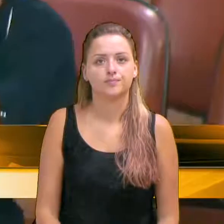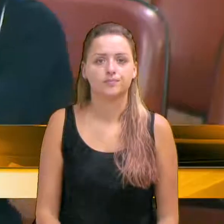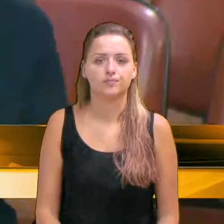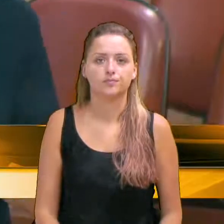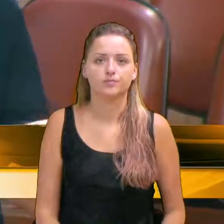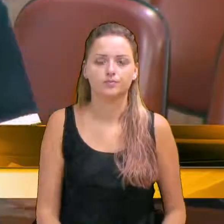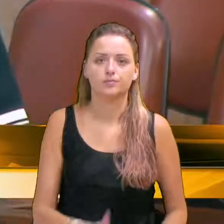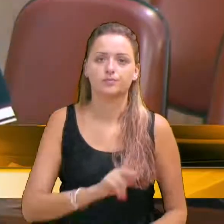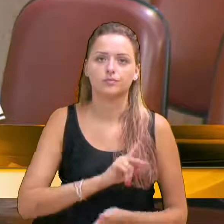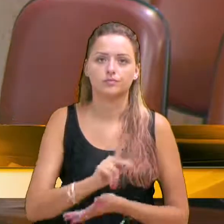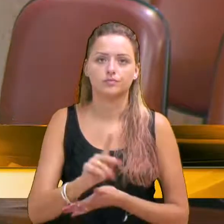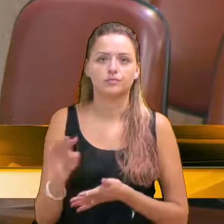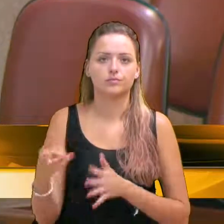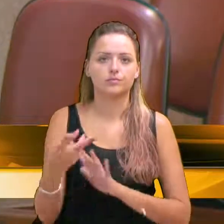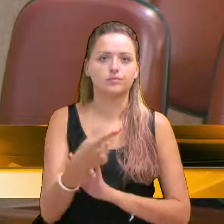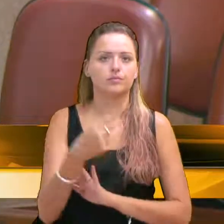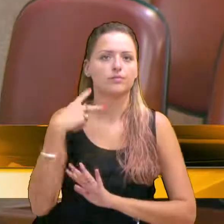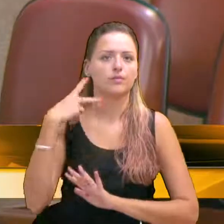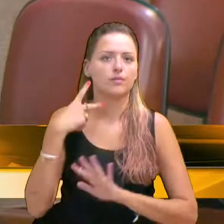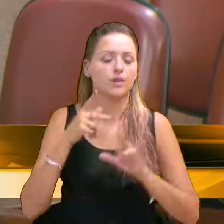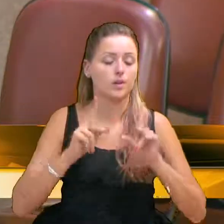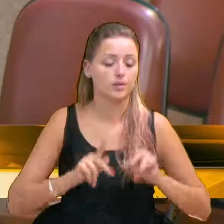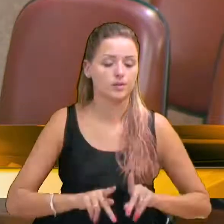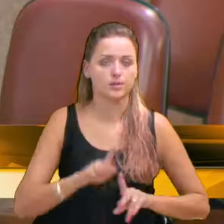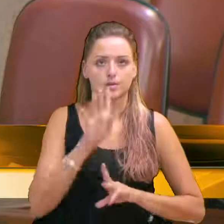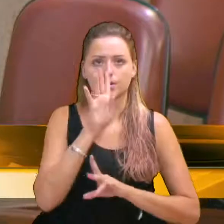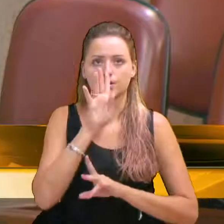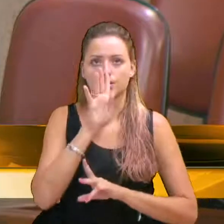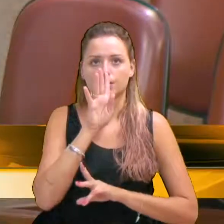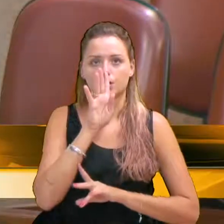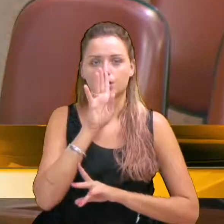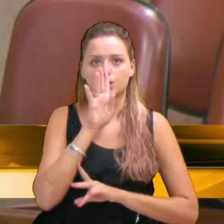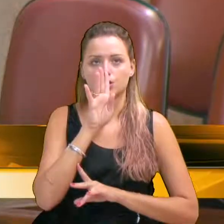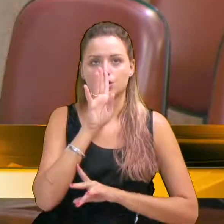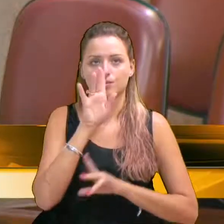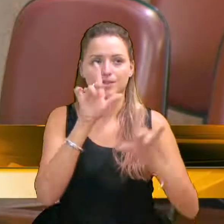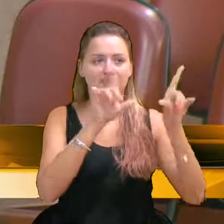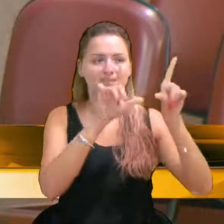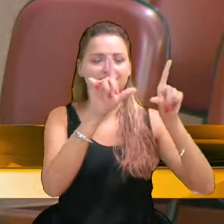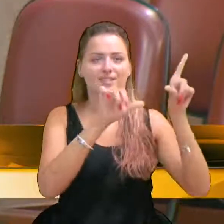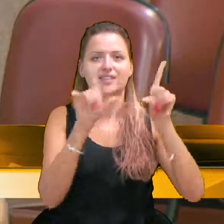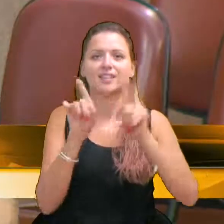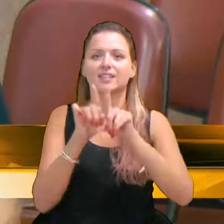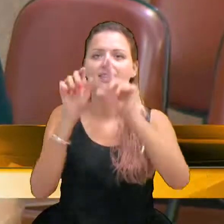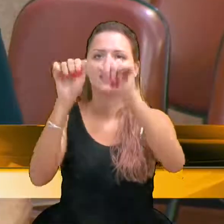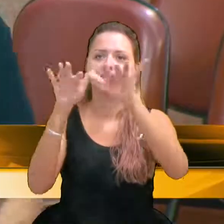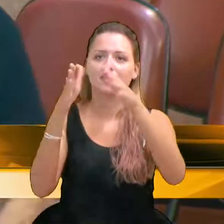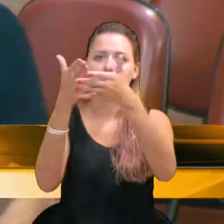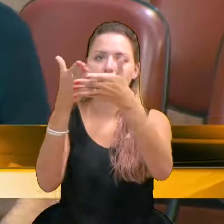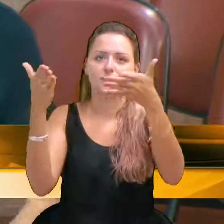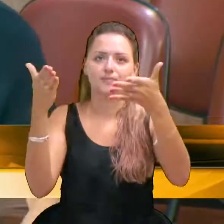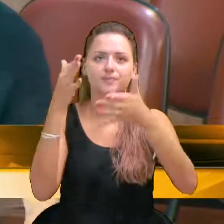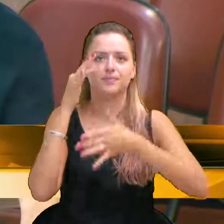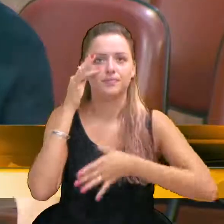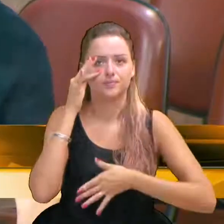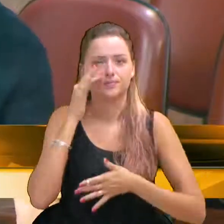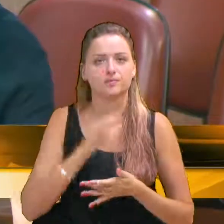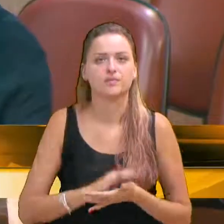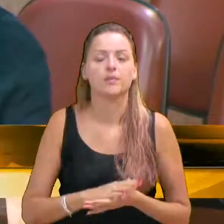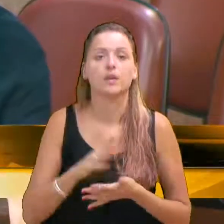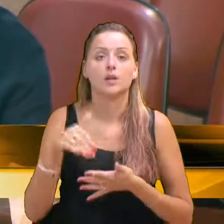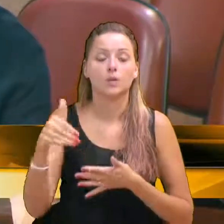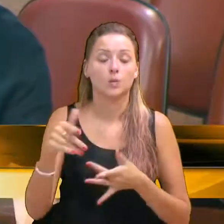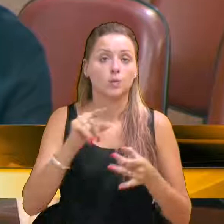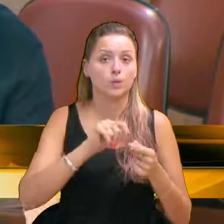presidente, senhores vereadores, pessoal que nos acompanha também através da TV Câmara e também aqui do plenário. Quando da